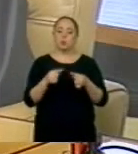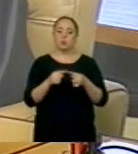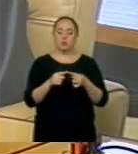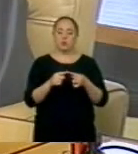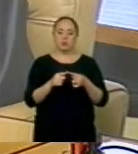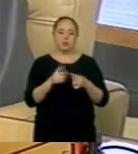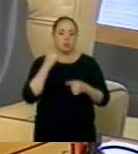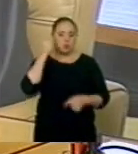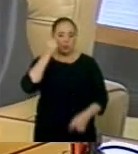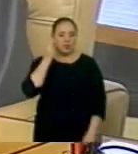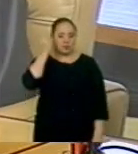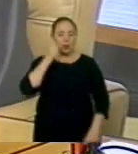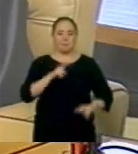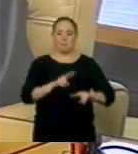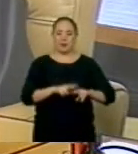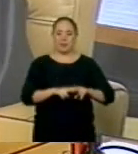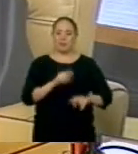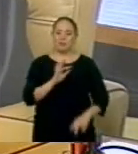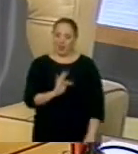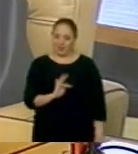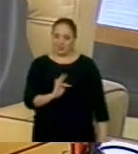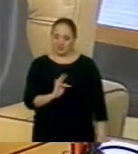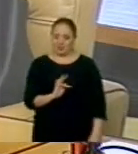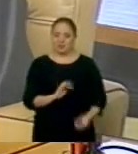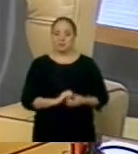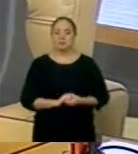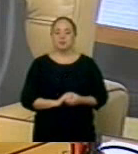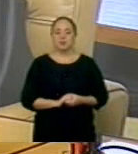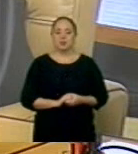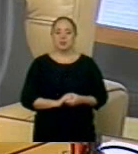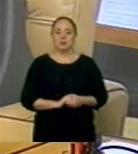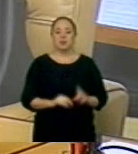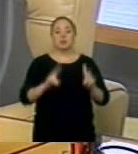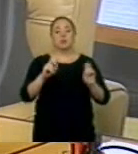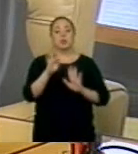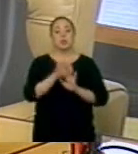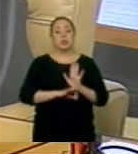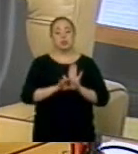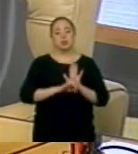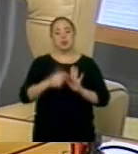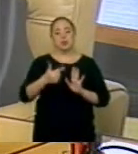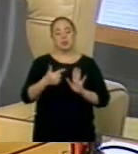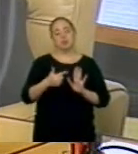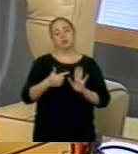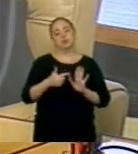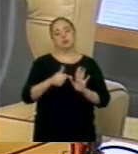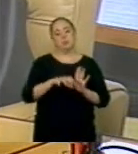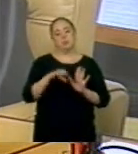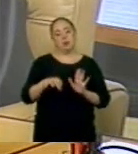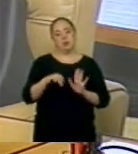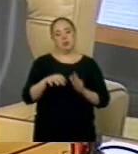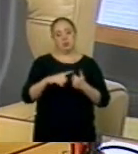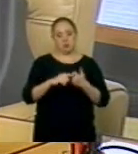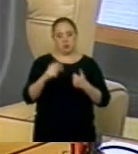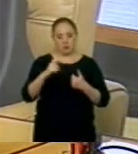preso em flagrante na hipótese de crime inafiançável. A despeito da redação da segunda parte do artigo 53,